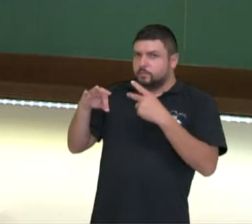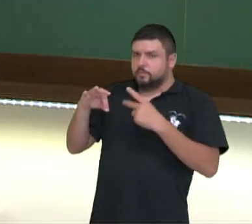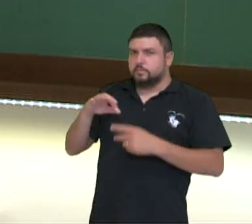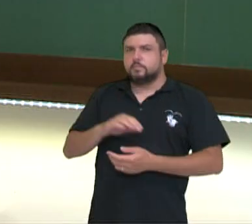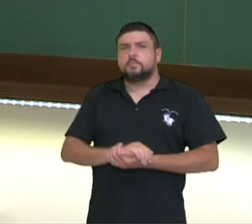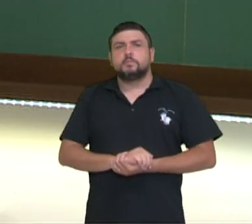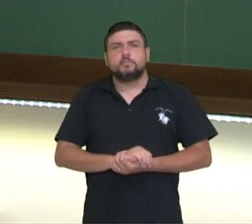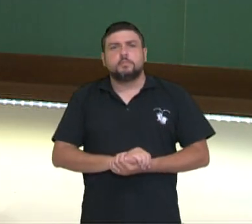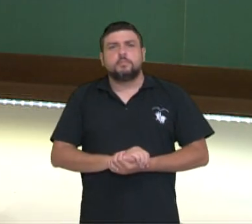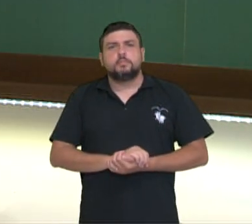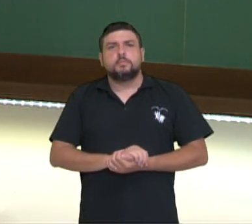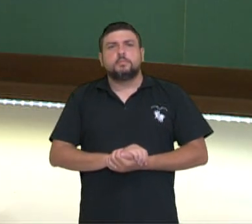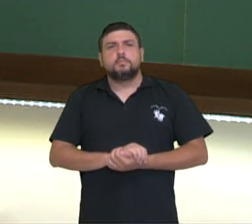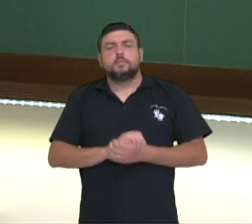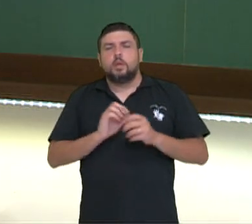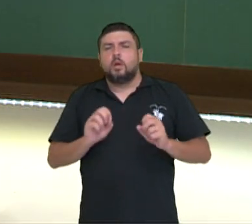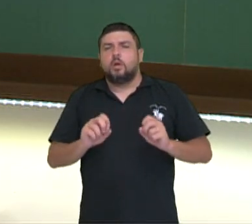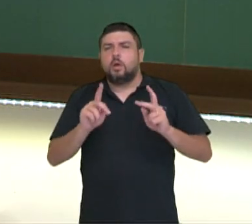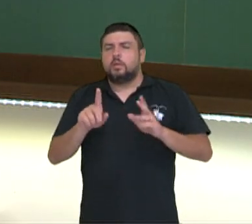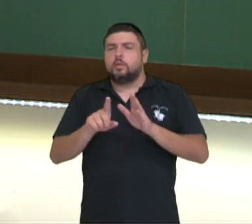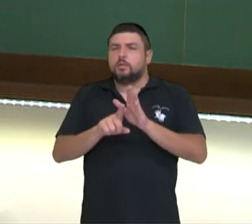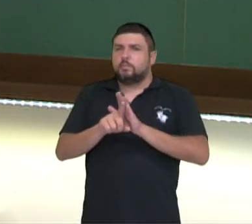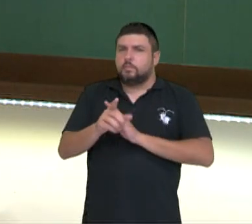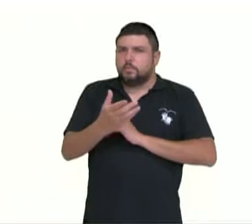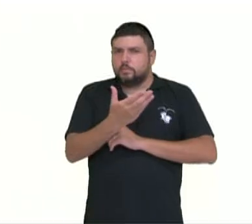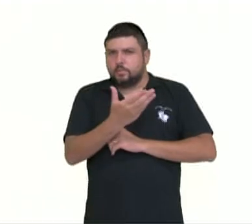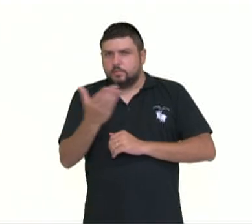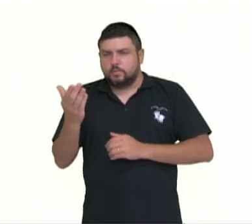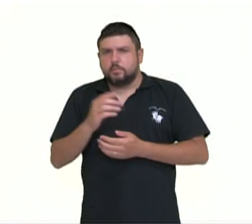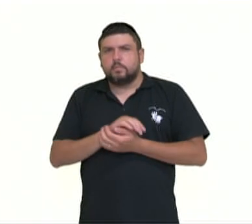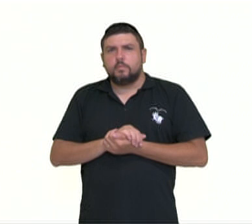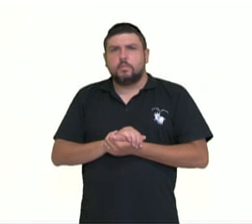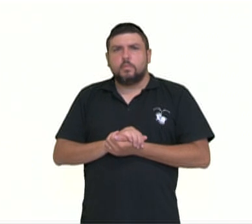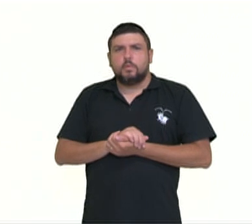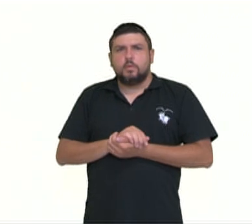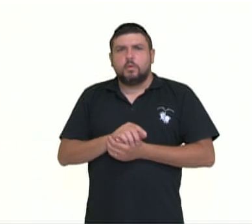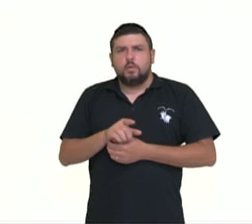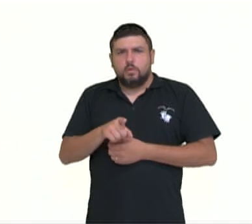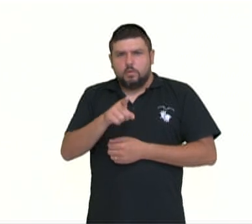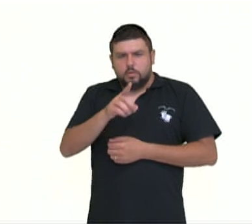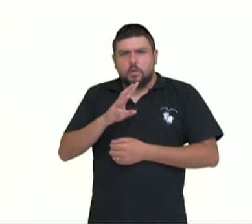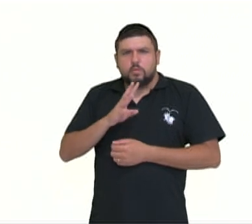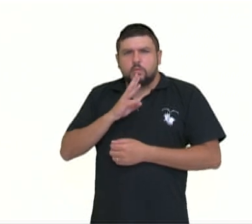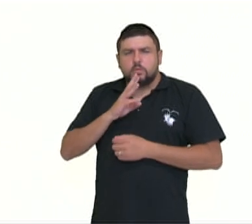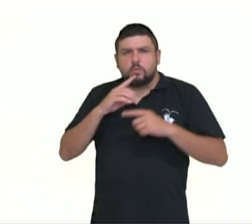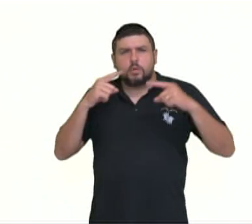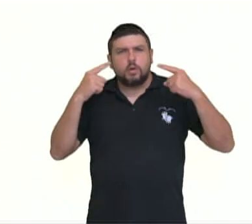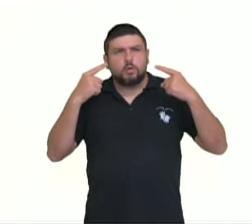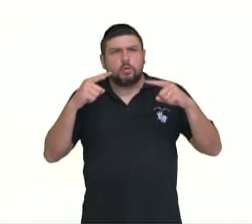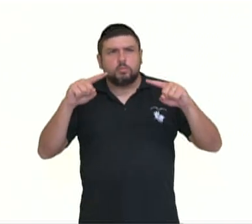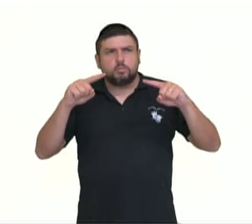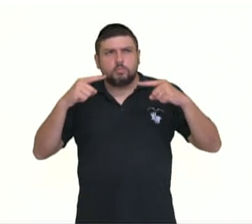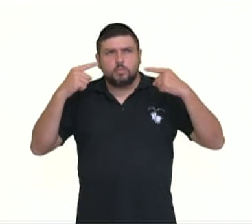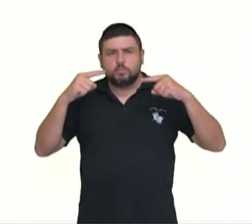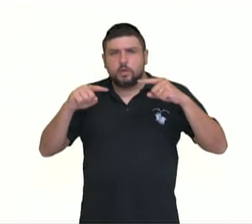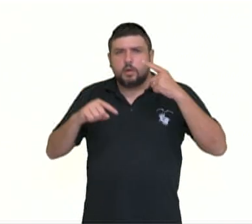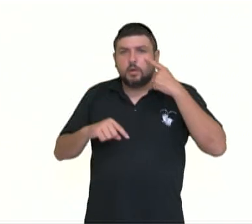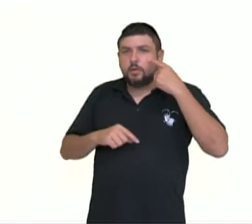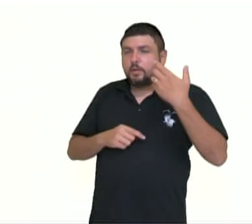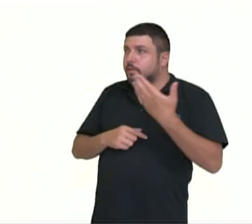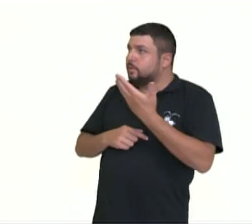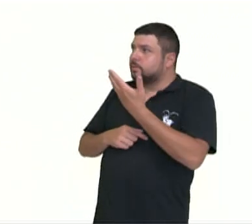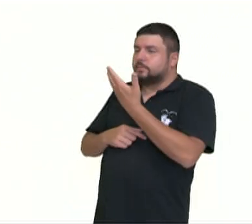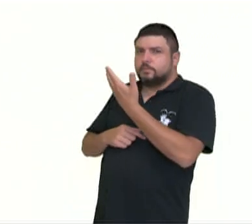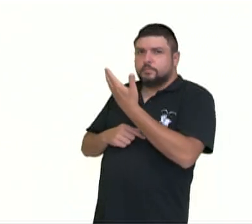comigo uma perguntinha que eu trouxe para vocês. Vocês já ouviram essa música chamada Odioso do Egito, gravada por